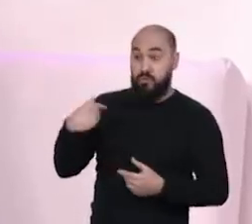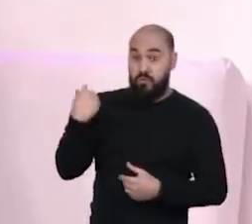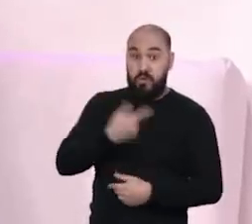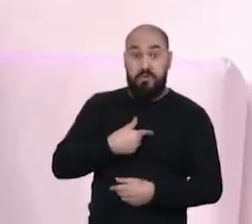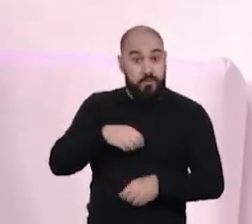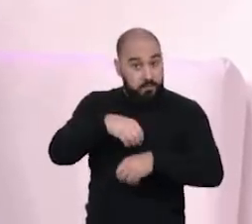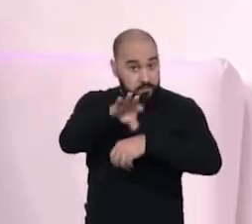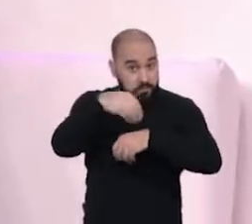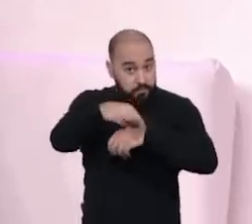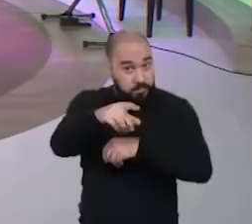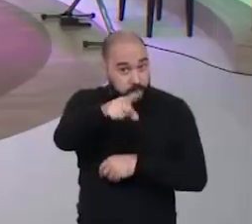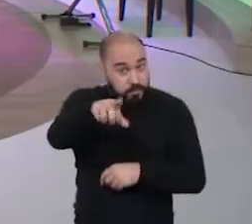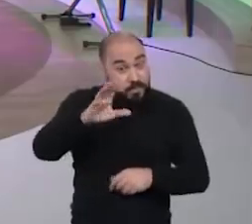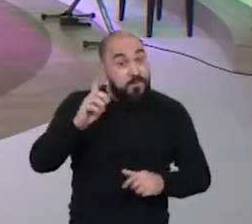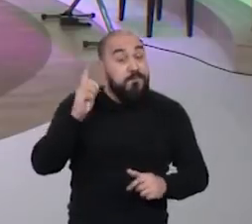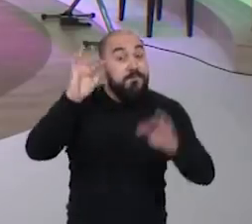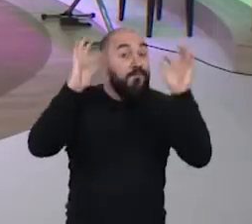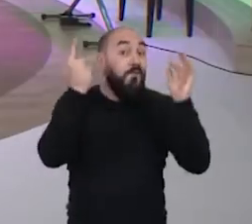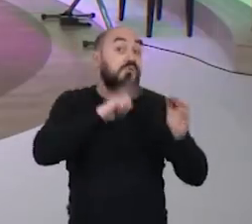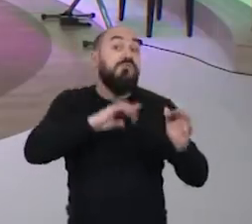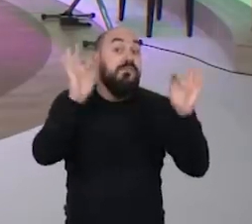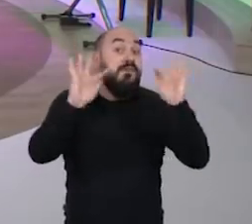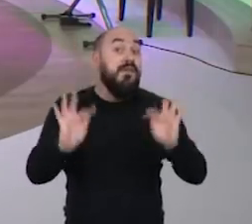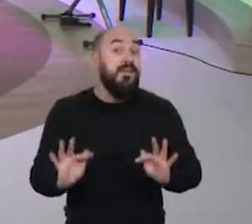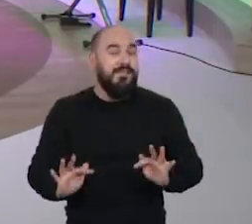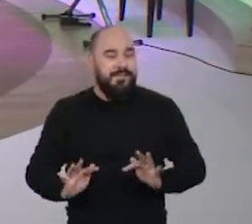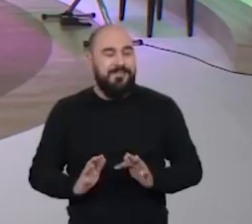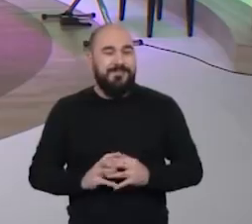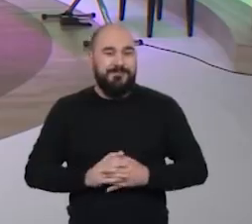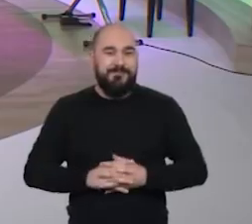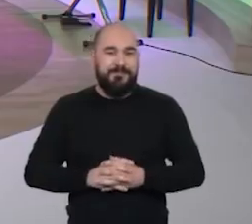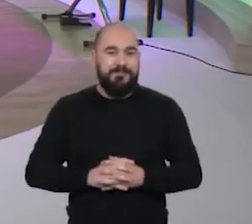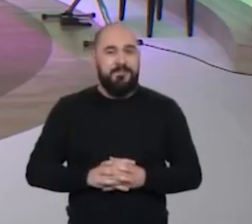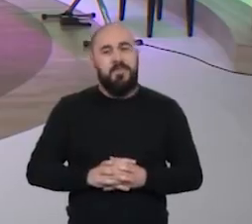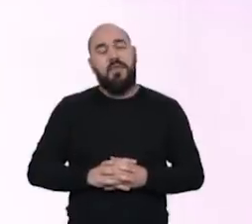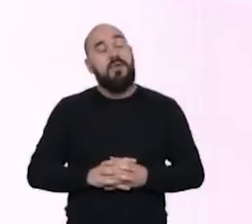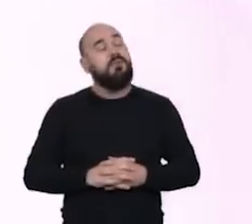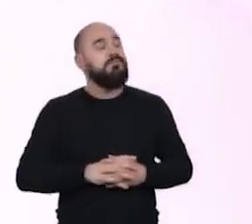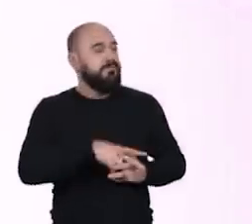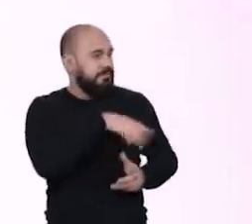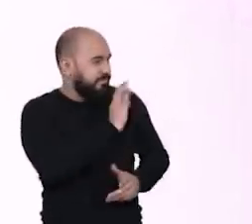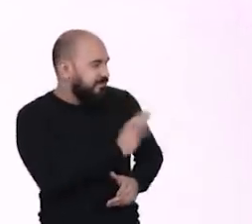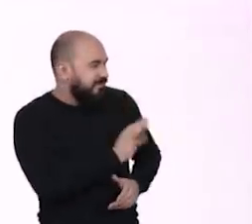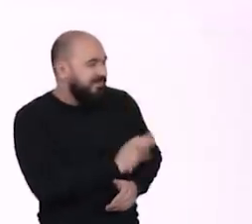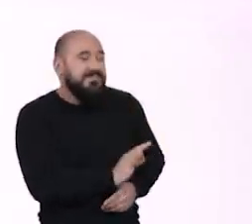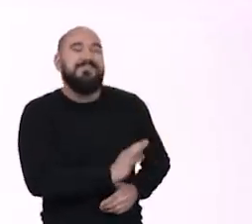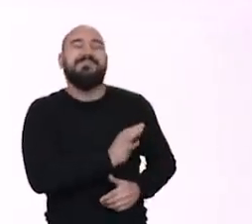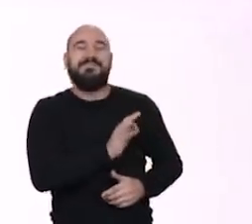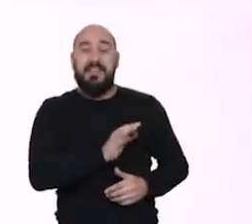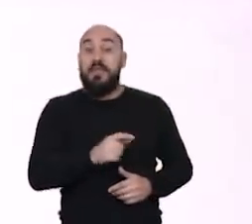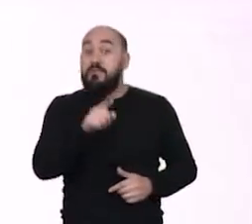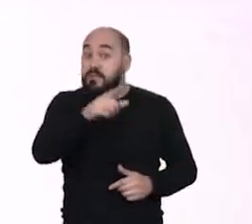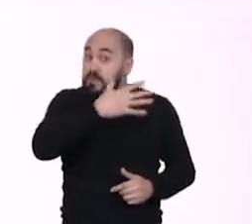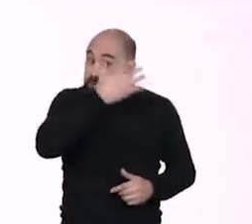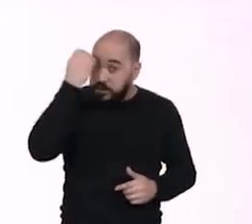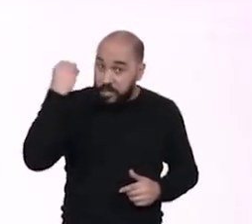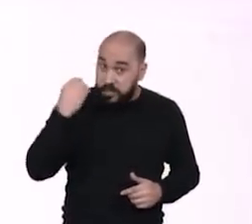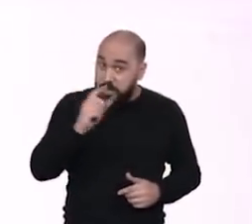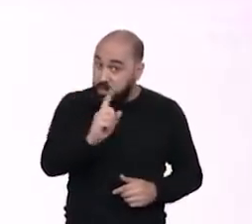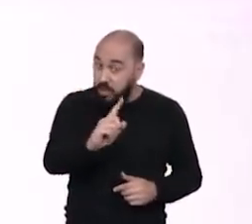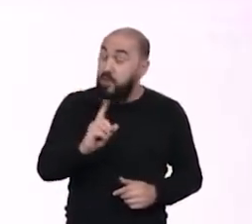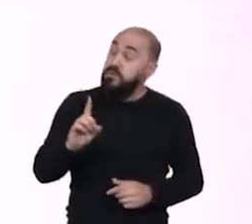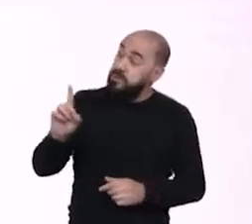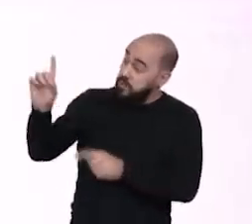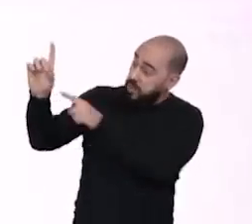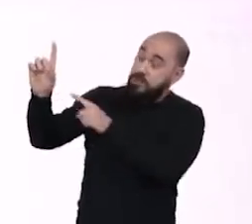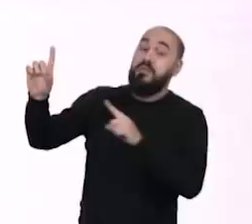sua felicidade. É isso, você não pode se esquecer de quem ele é na sua vida e no seu casamento. Este é